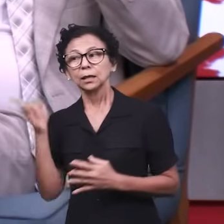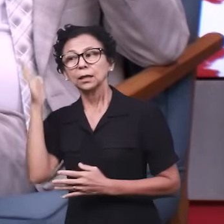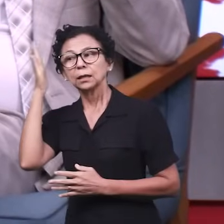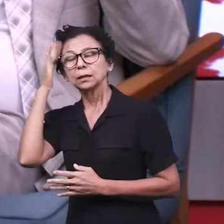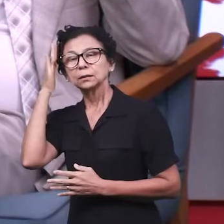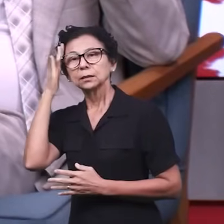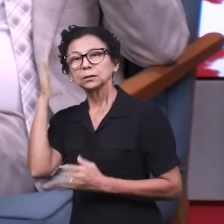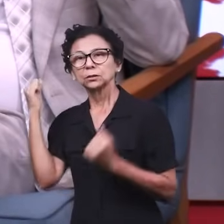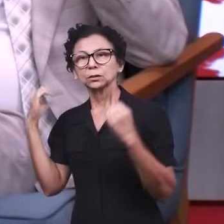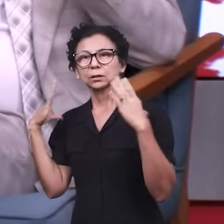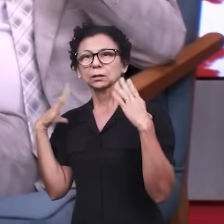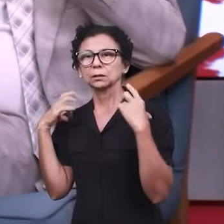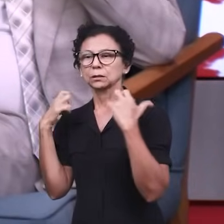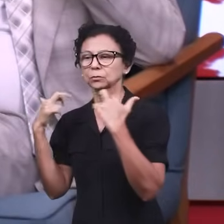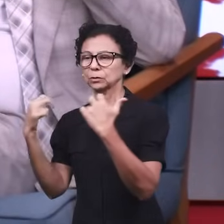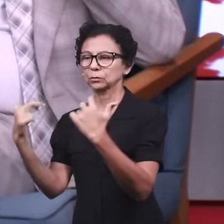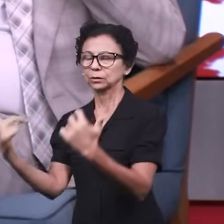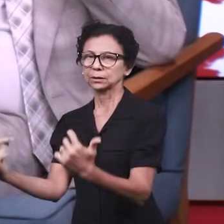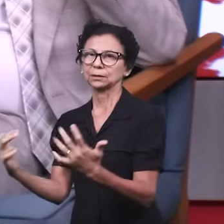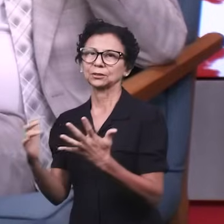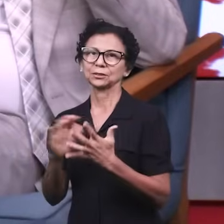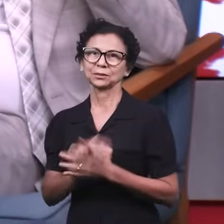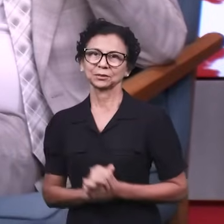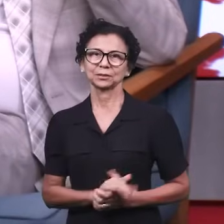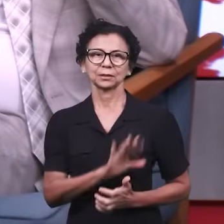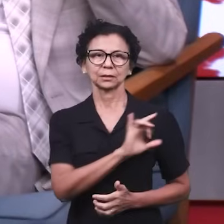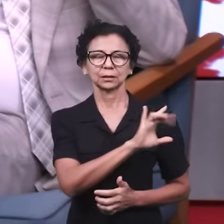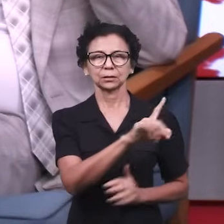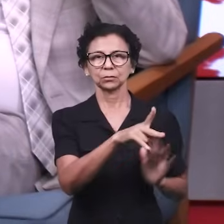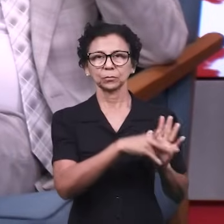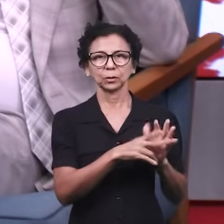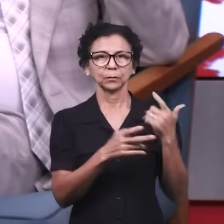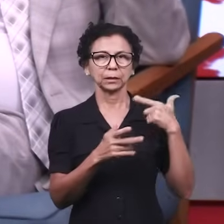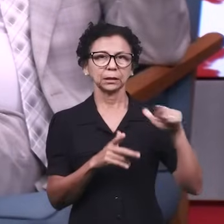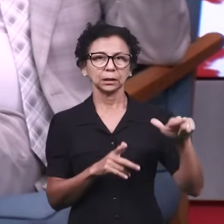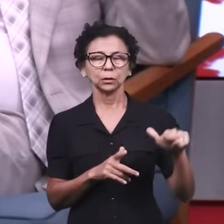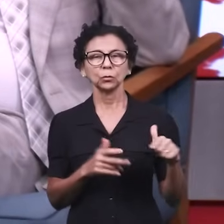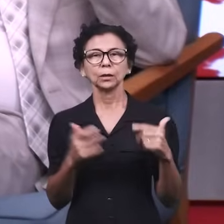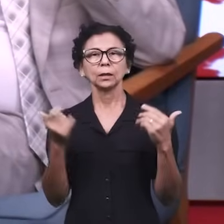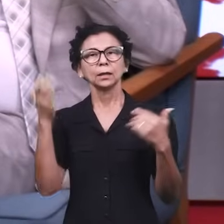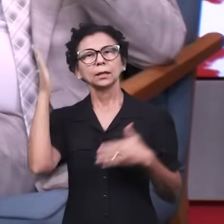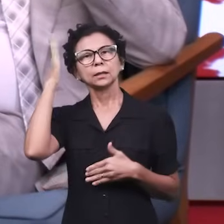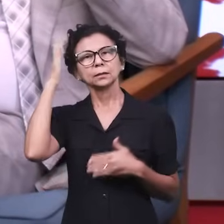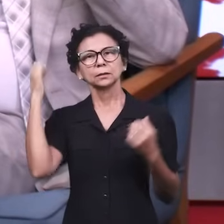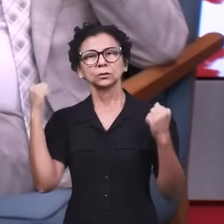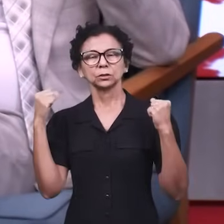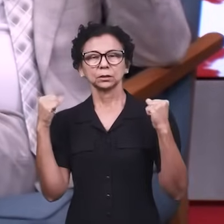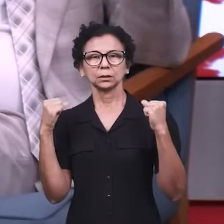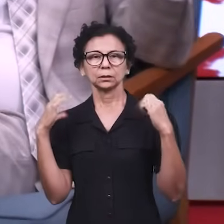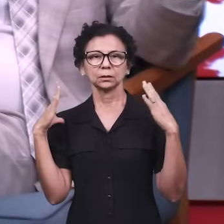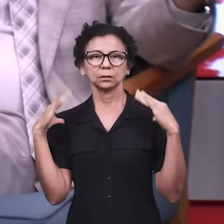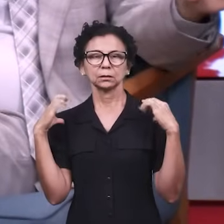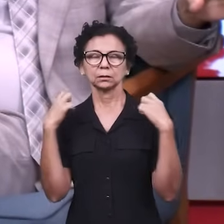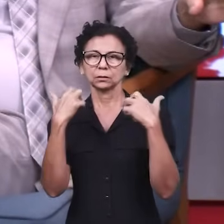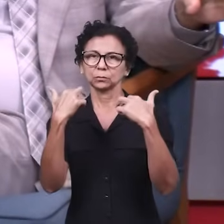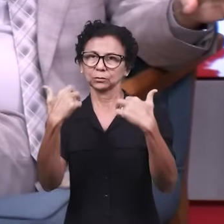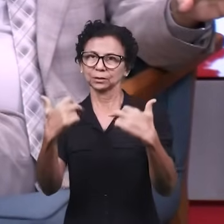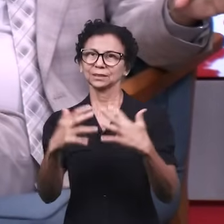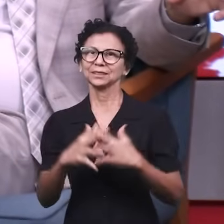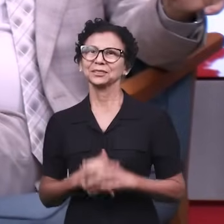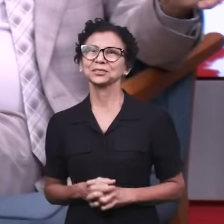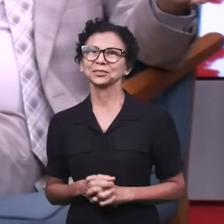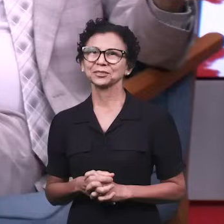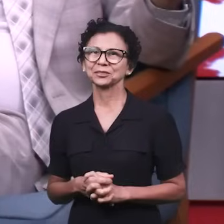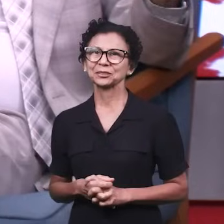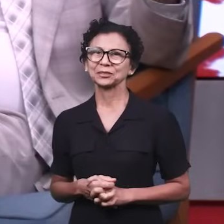em português, cada um entendia na sua própria língua. É isso. O que aconteceu? Eles estavam falando língua